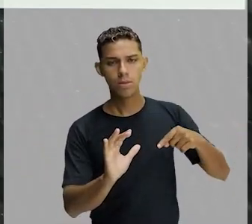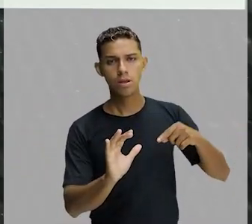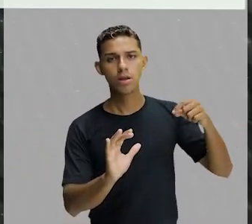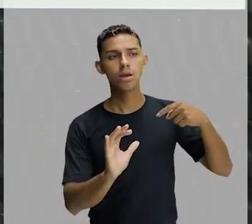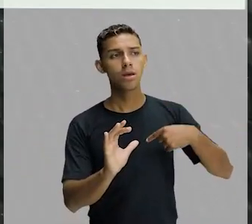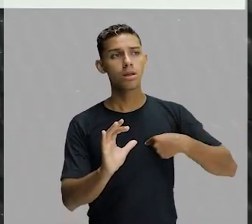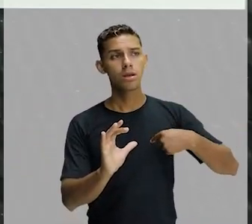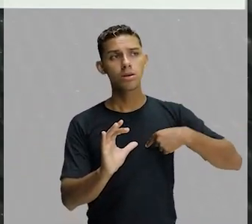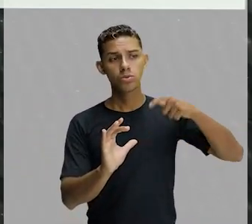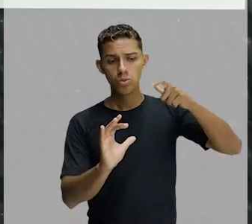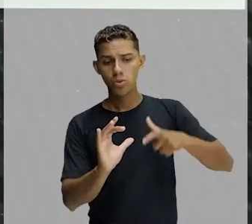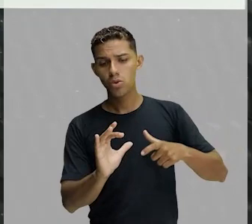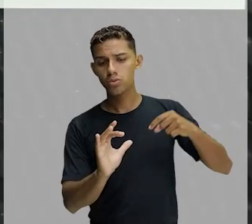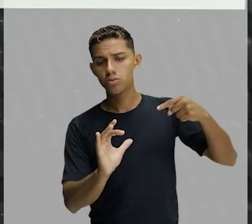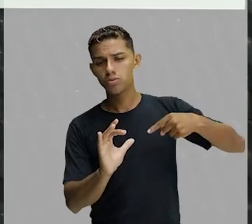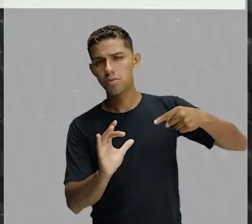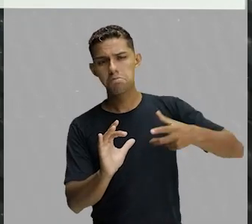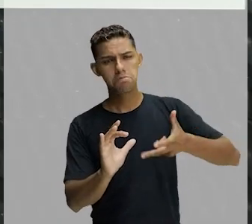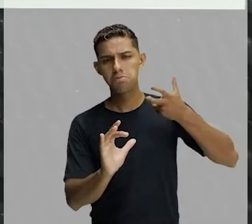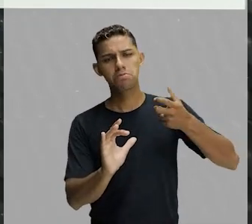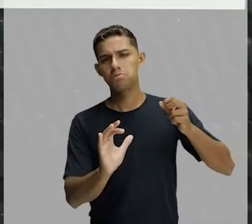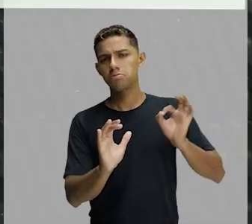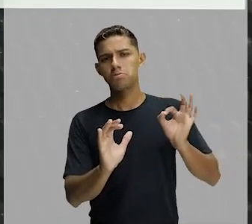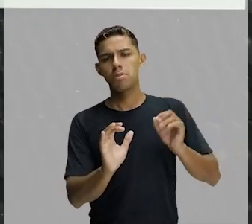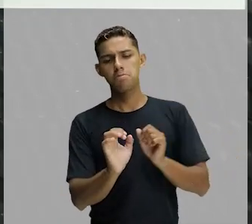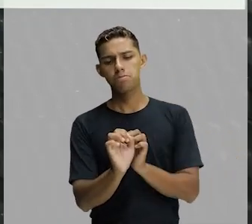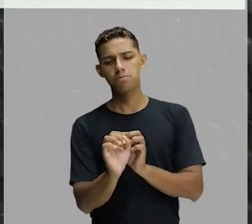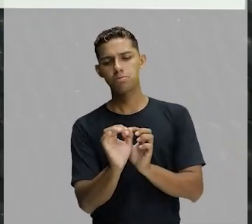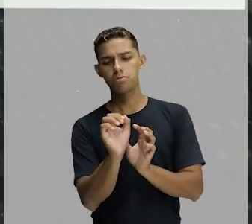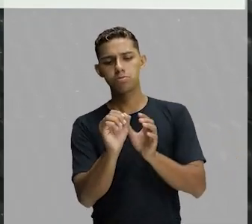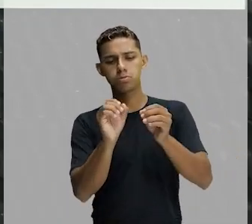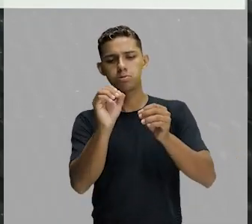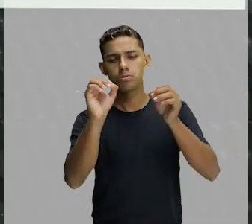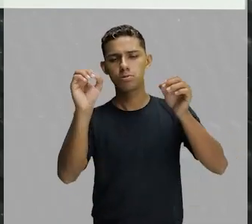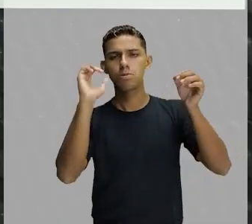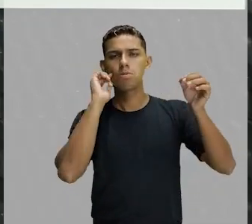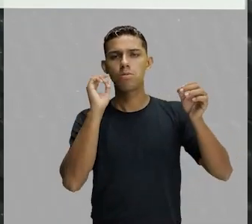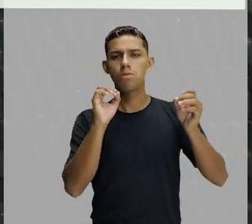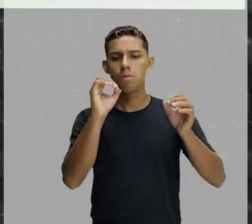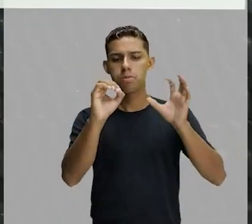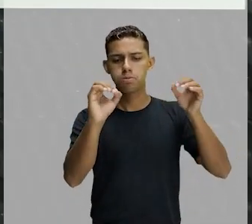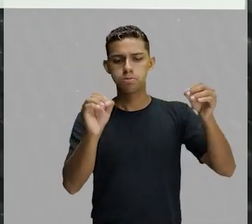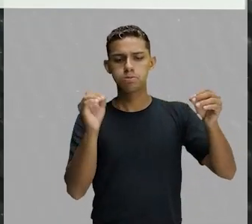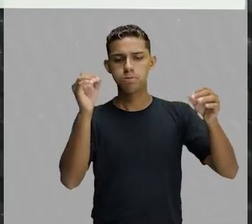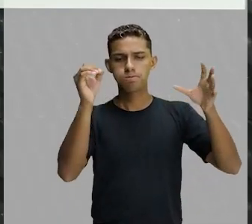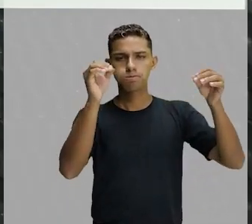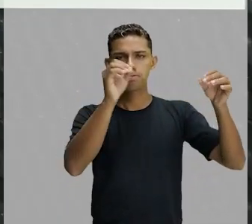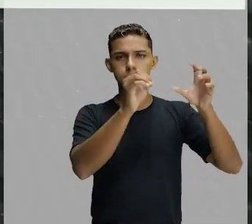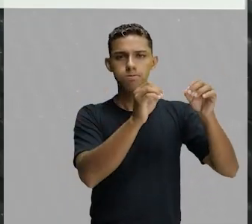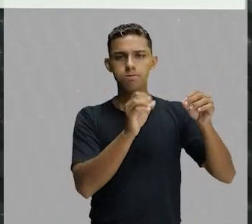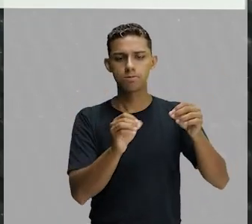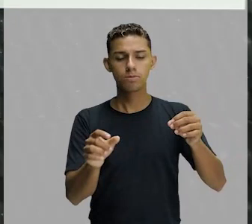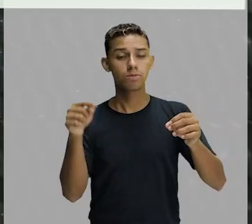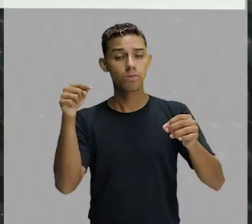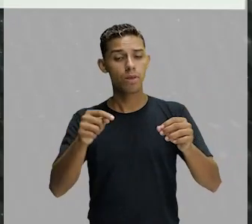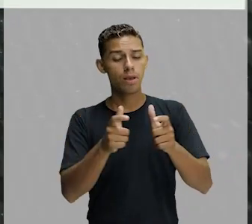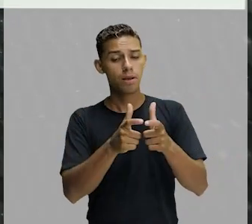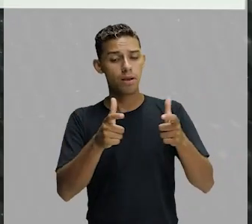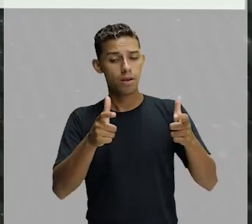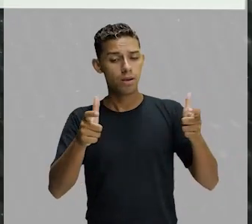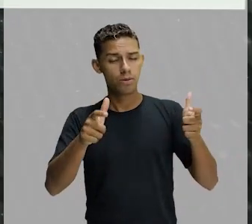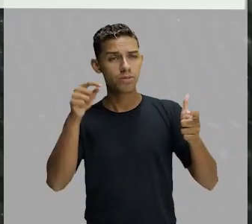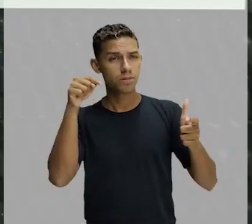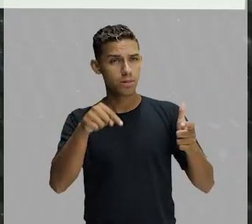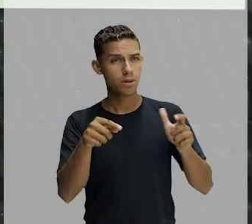local, eu vou perceber que essa planta ela vai produzir mais bolinhas de gás carbônico. Quer dizer que a taxa de fotossíntese dela foi aumentada.